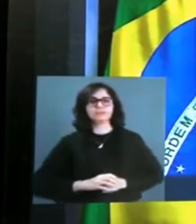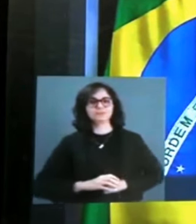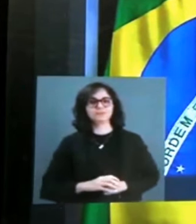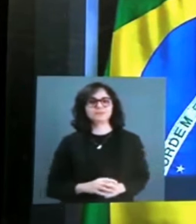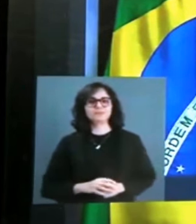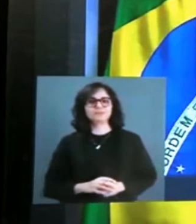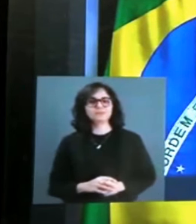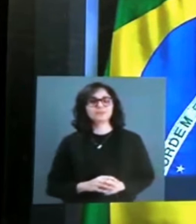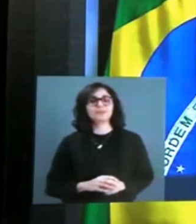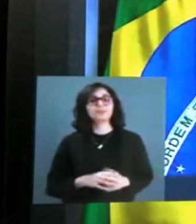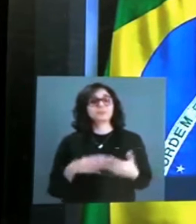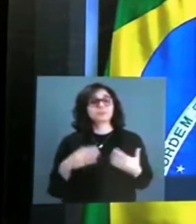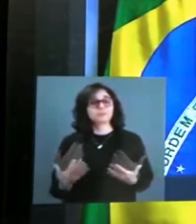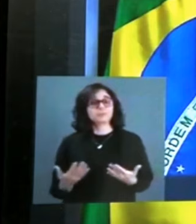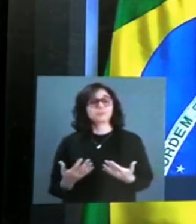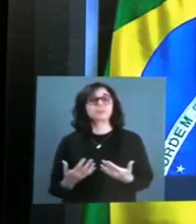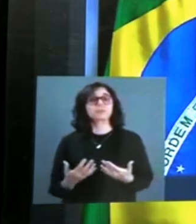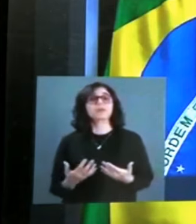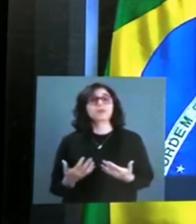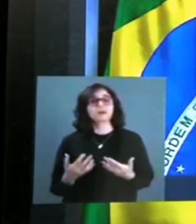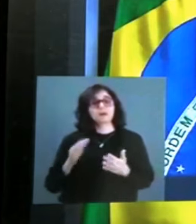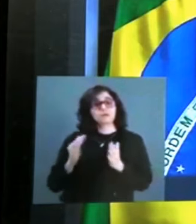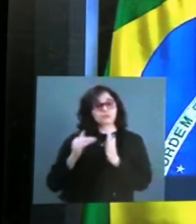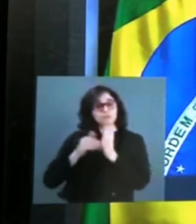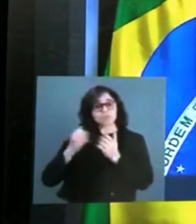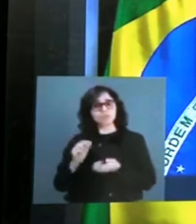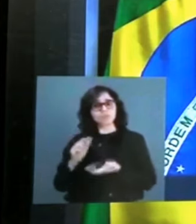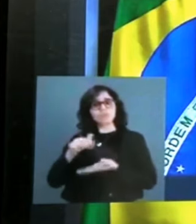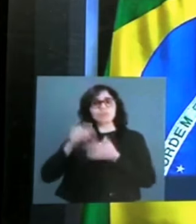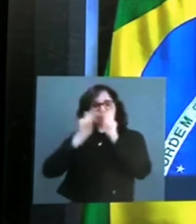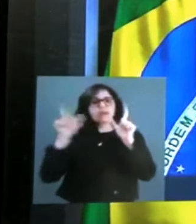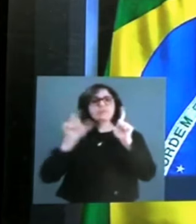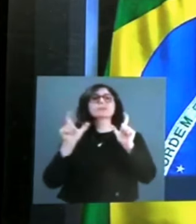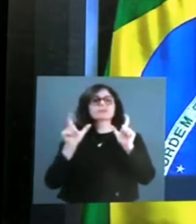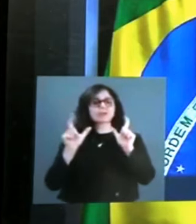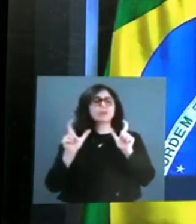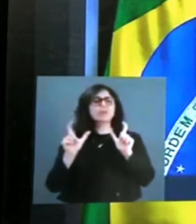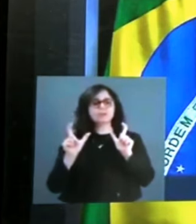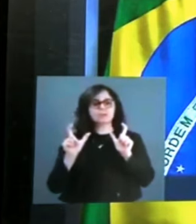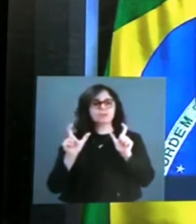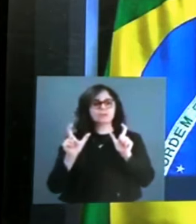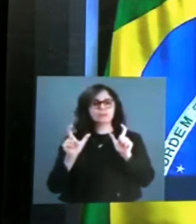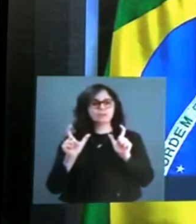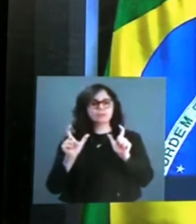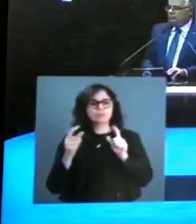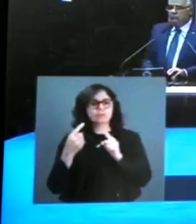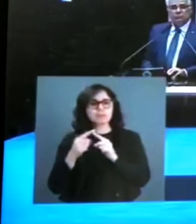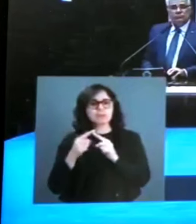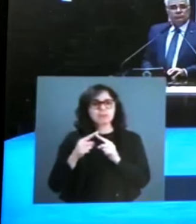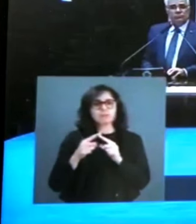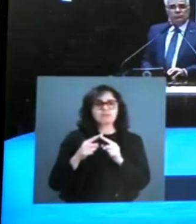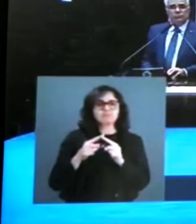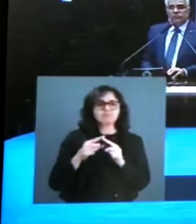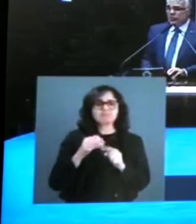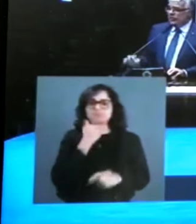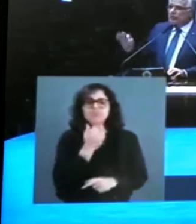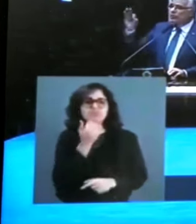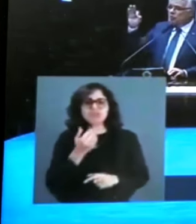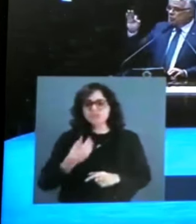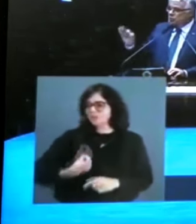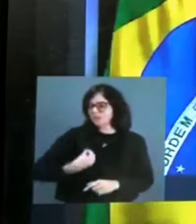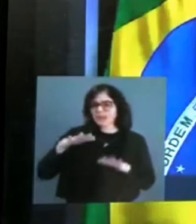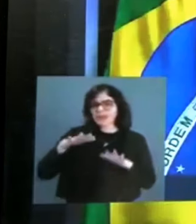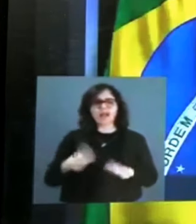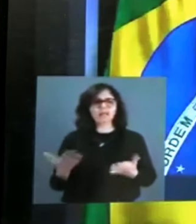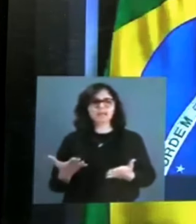poço. Ou o Senado se levanta, ou não tem razão de ser de nenhum de nós estarmos aqui. Se o